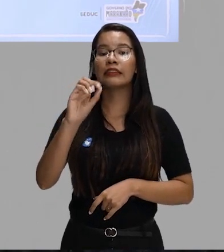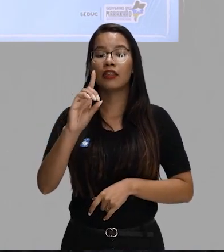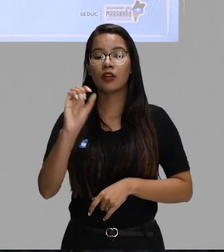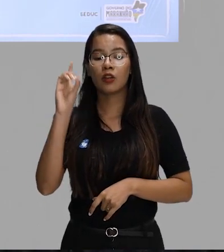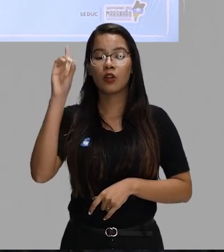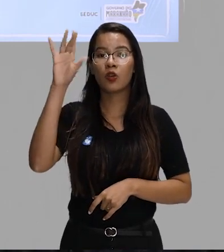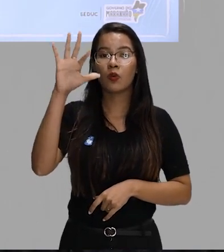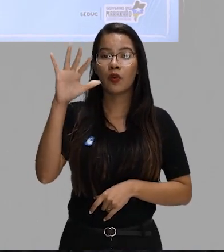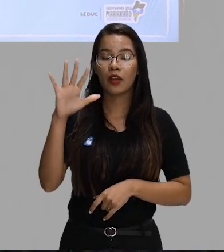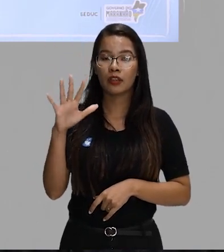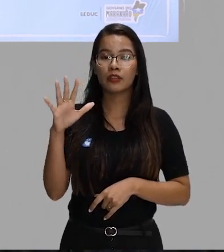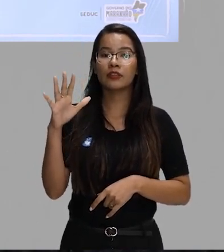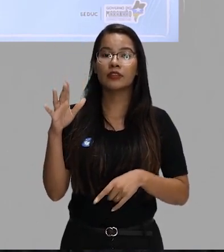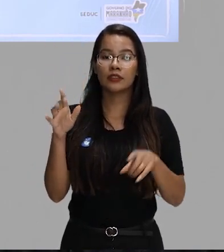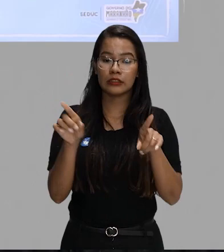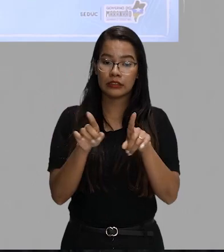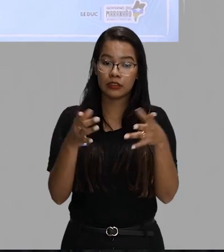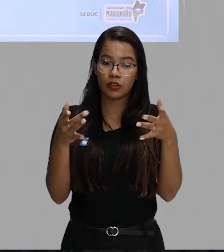Então fique ligado na aula de hoje.